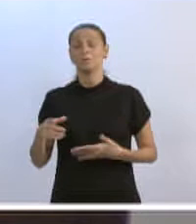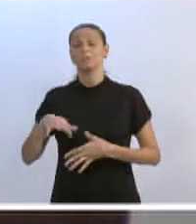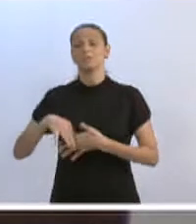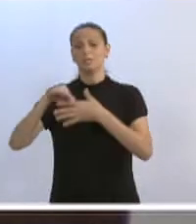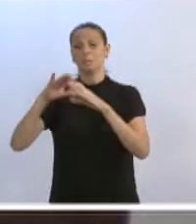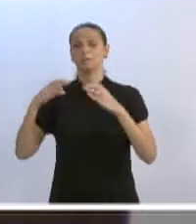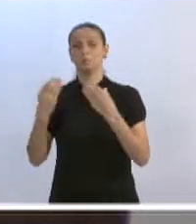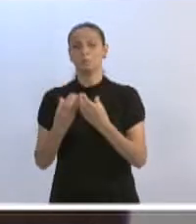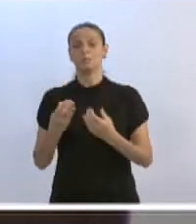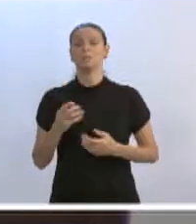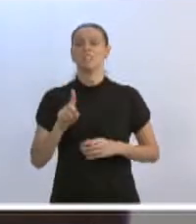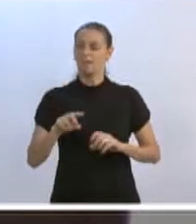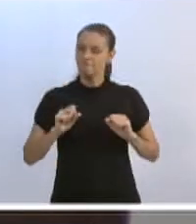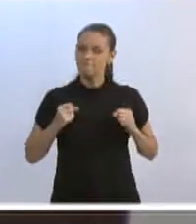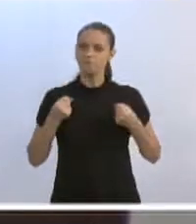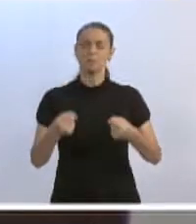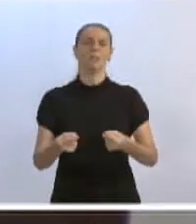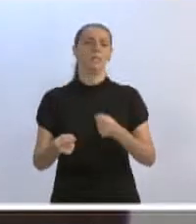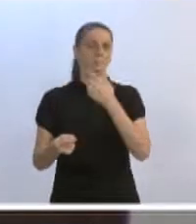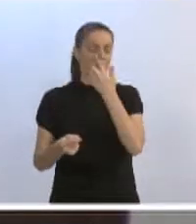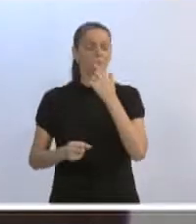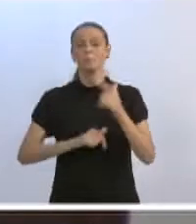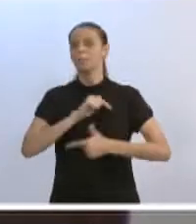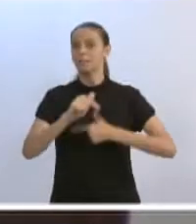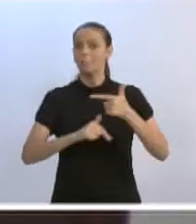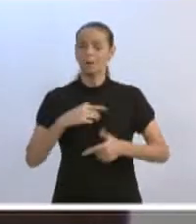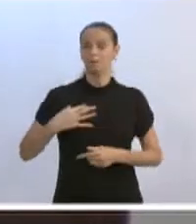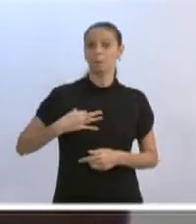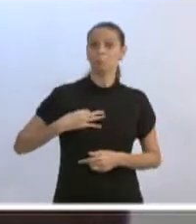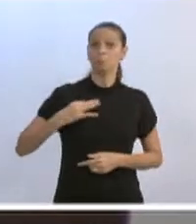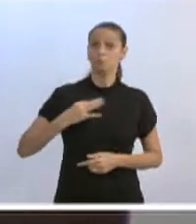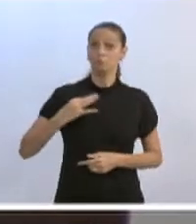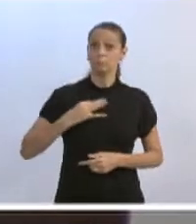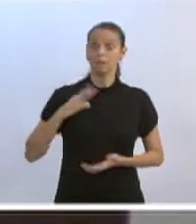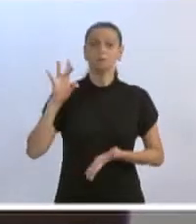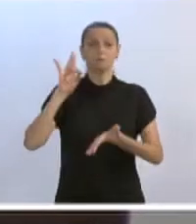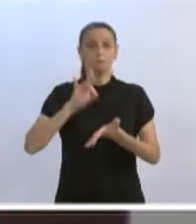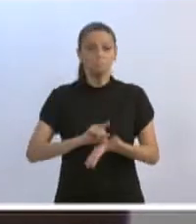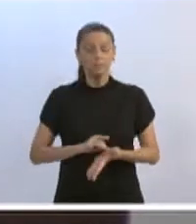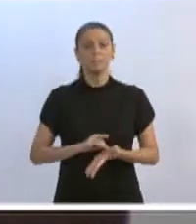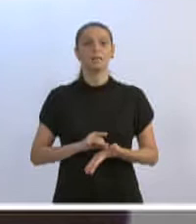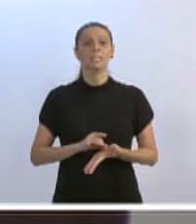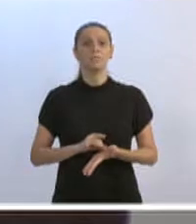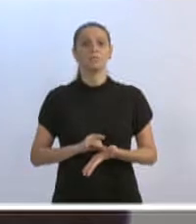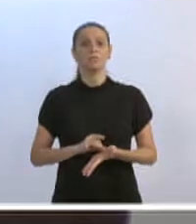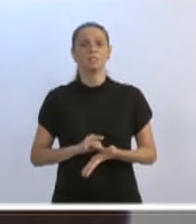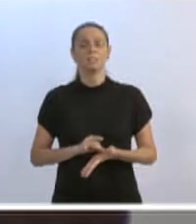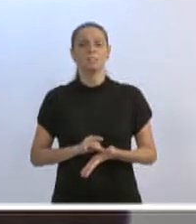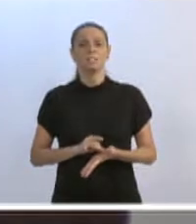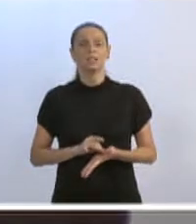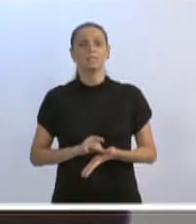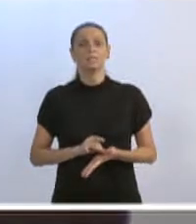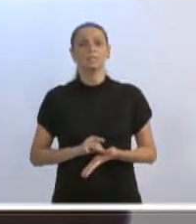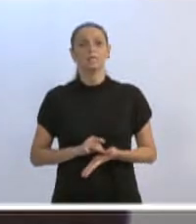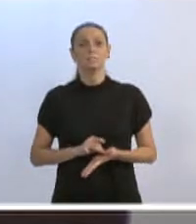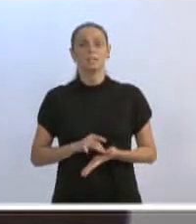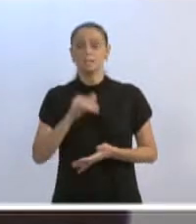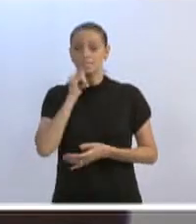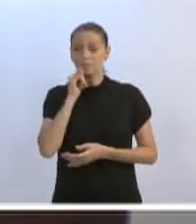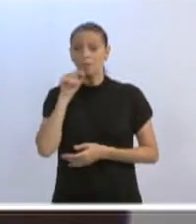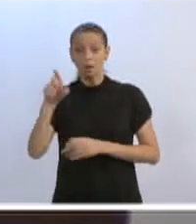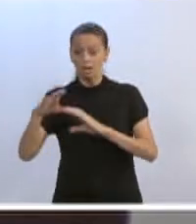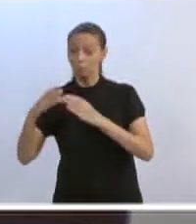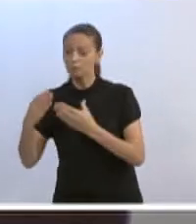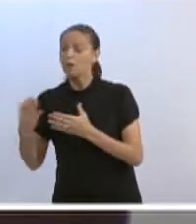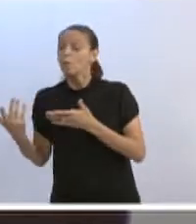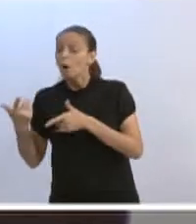aqui guerreiros que realmente fazem um trabalho de forma voluntária que realmente buscam aqui trazer para esta casa demandas e fazem